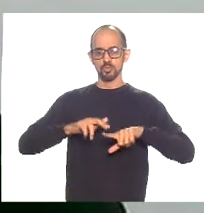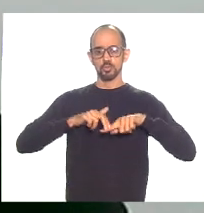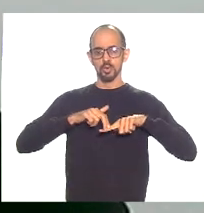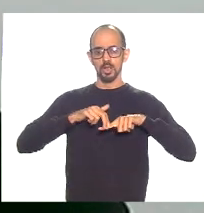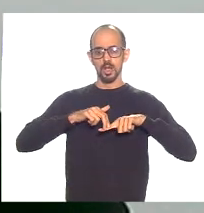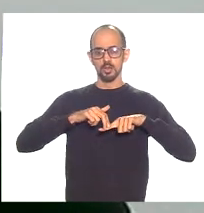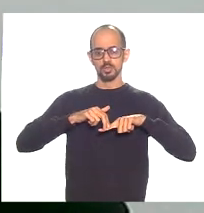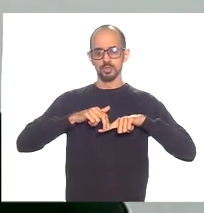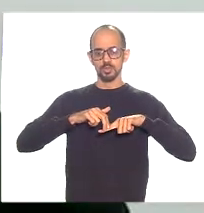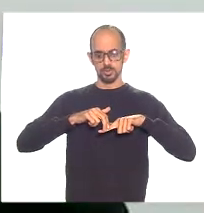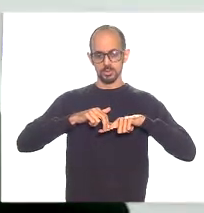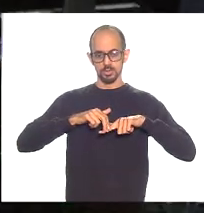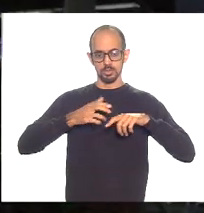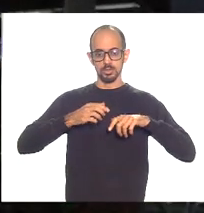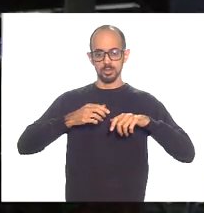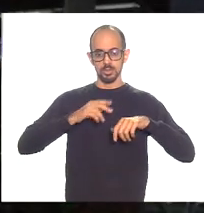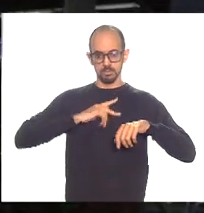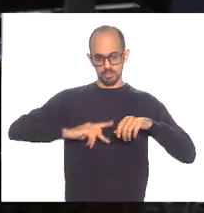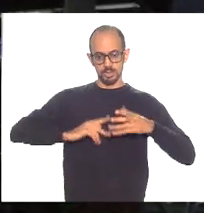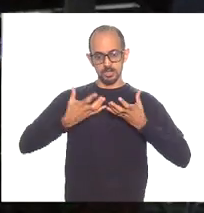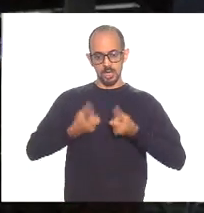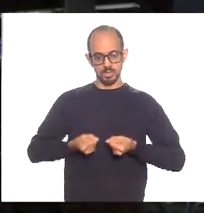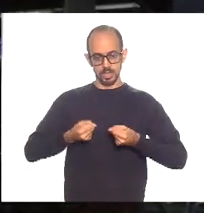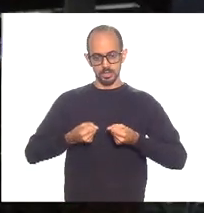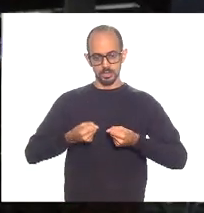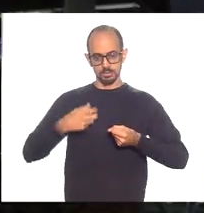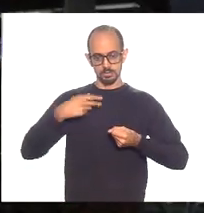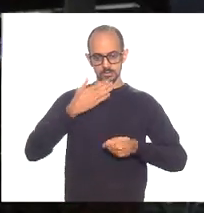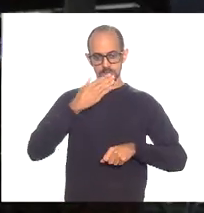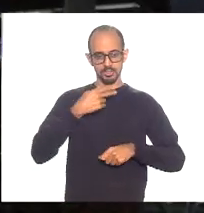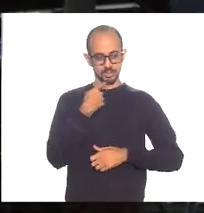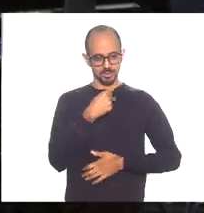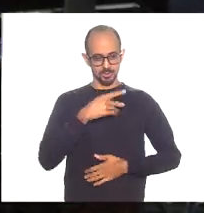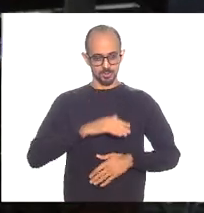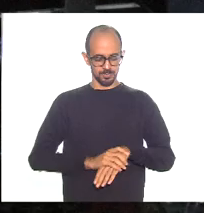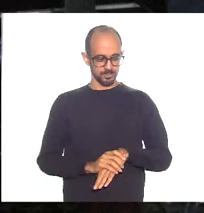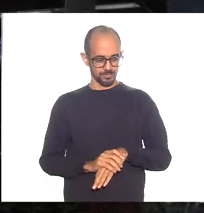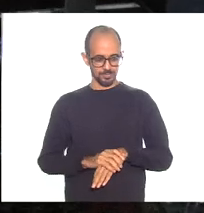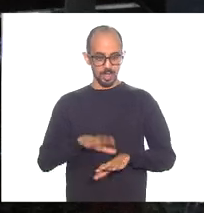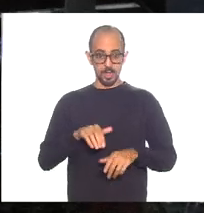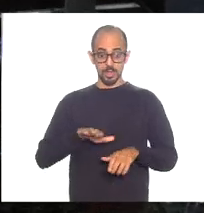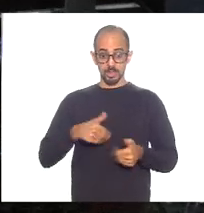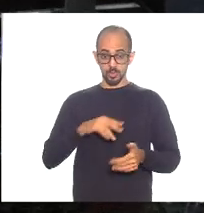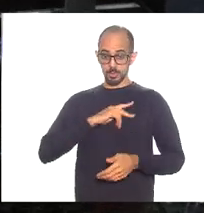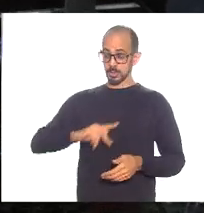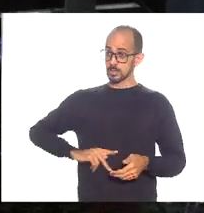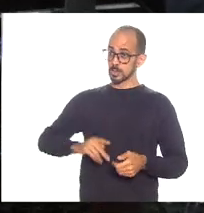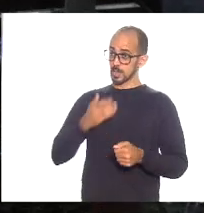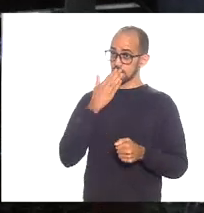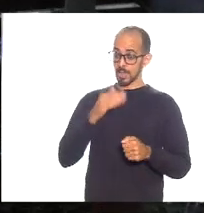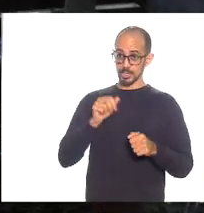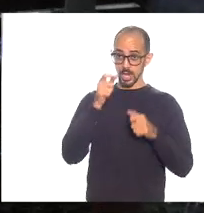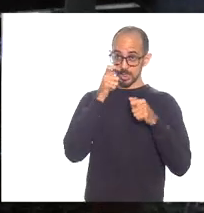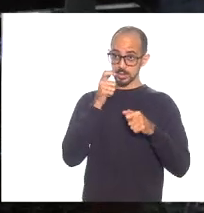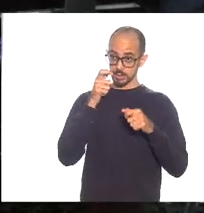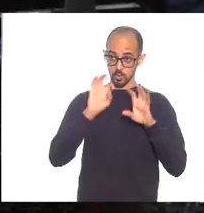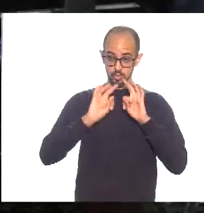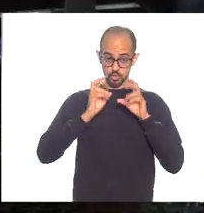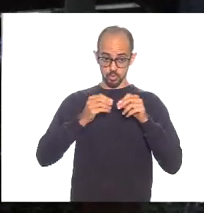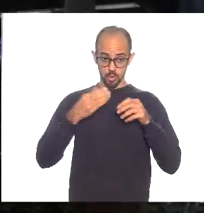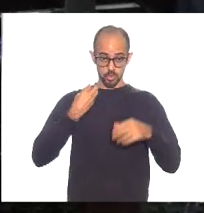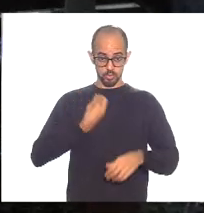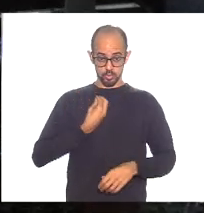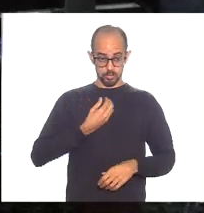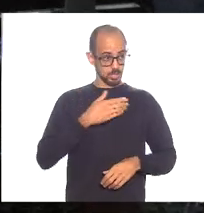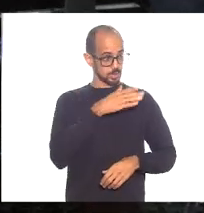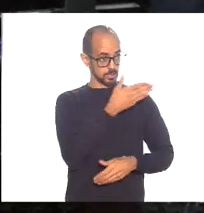parecer... Presidência, já defere pedido de Vossa Excelência. Obrigado. Presidência, chama a atenção dos presentes.